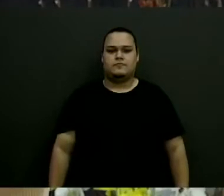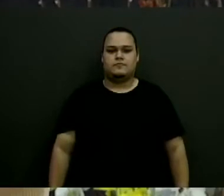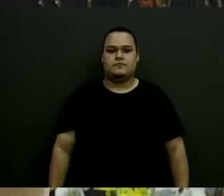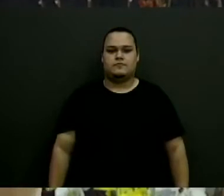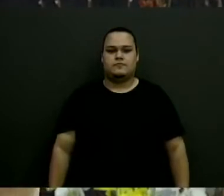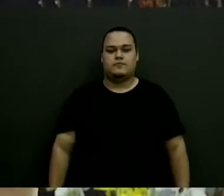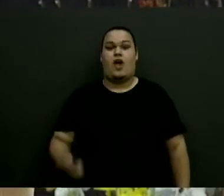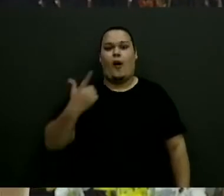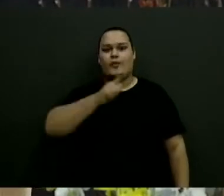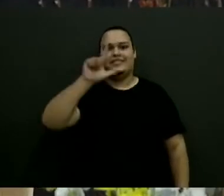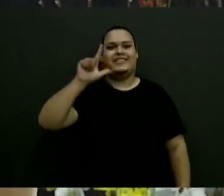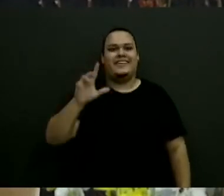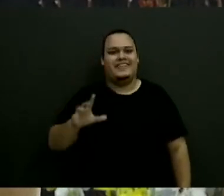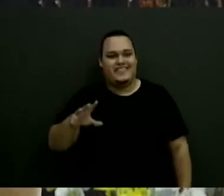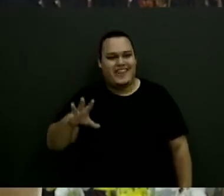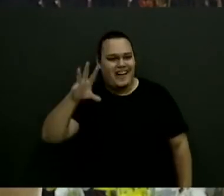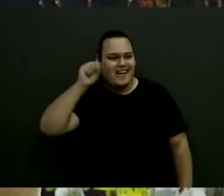Agora abri. Isso.